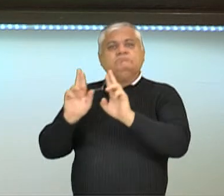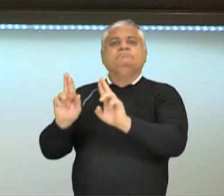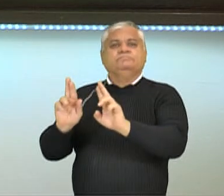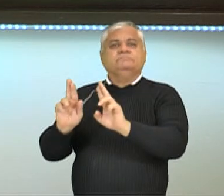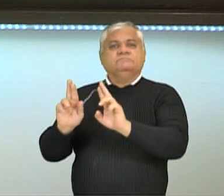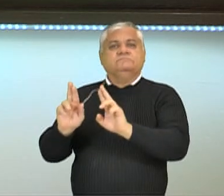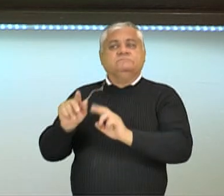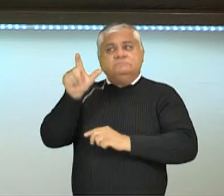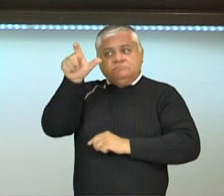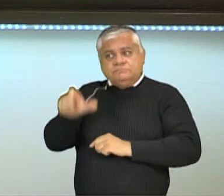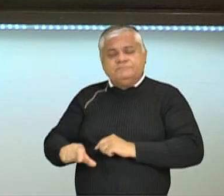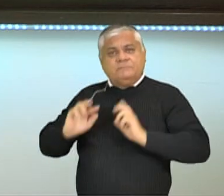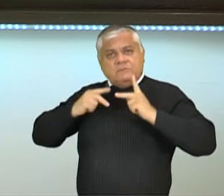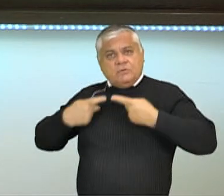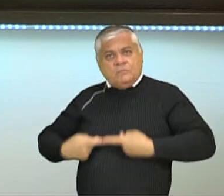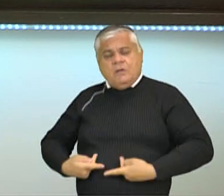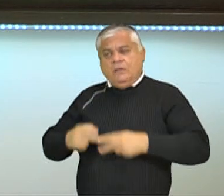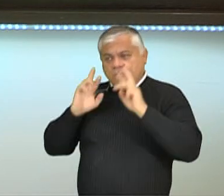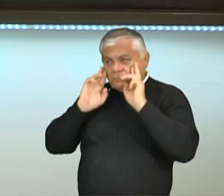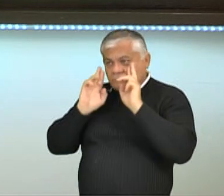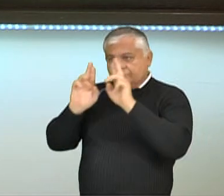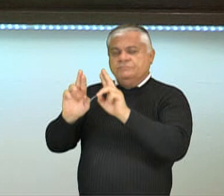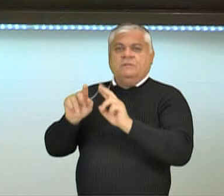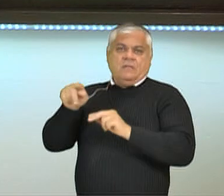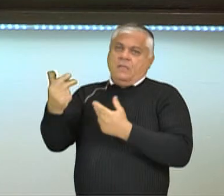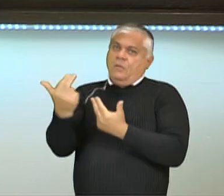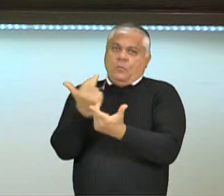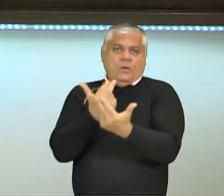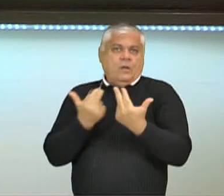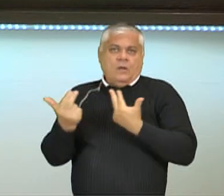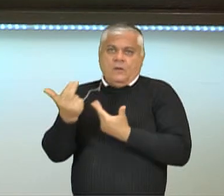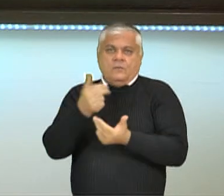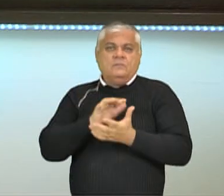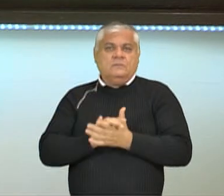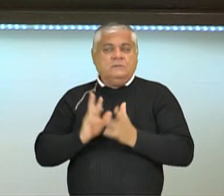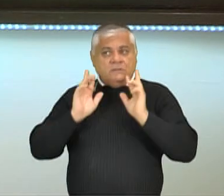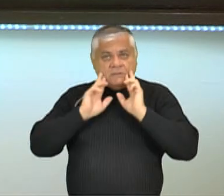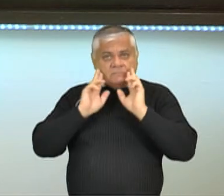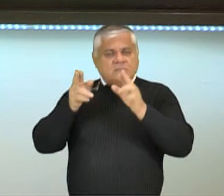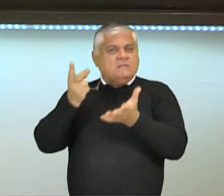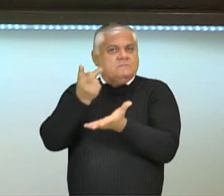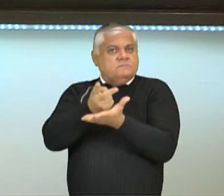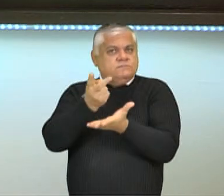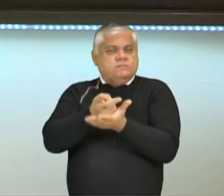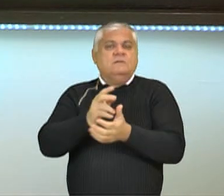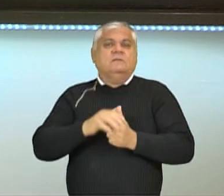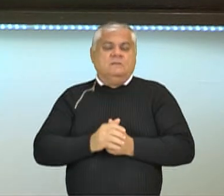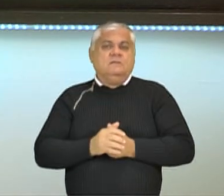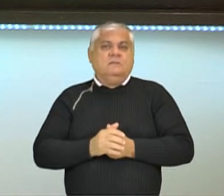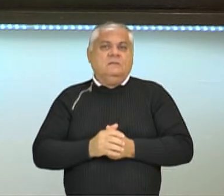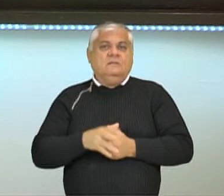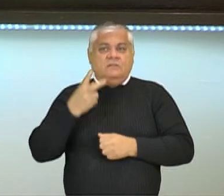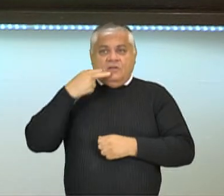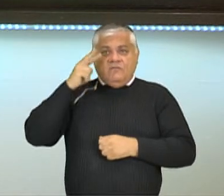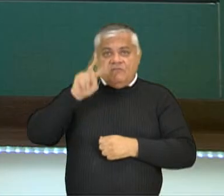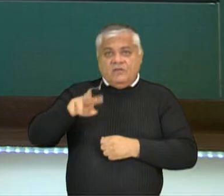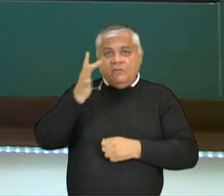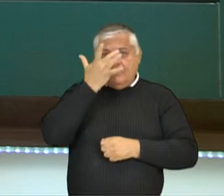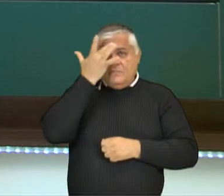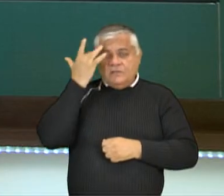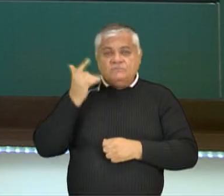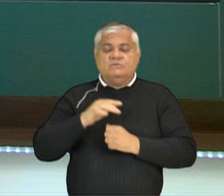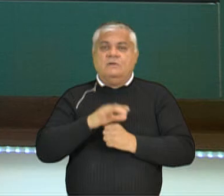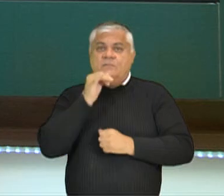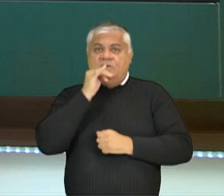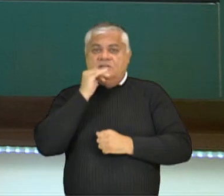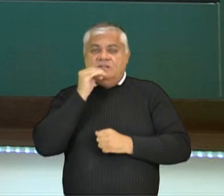pensar no ser humano, né, enquanto os seres humanos iguais. Né? E respeitar sempre. E quando a gente vê, por exemplo, essa